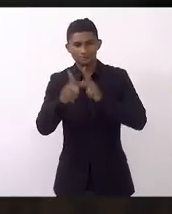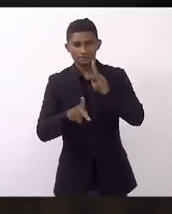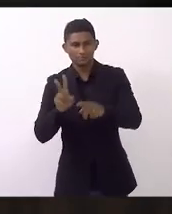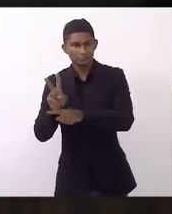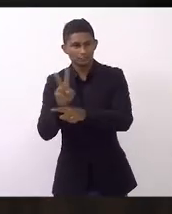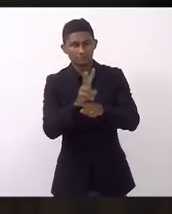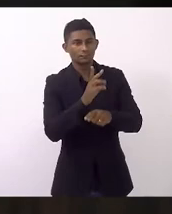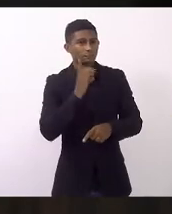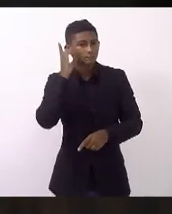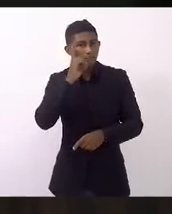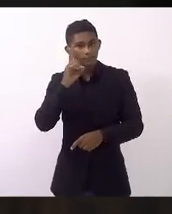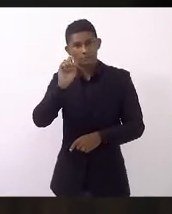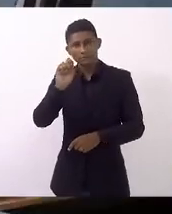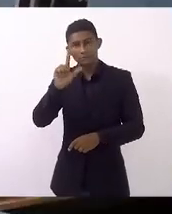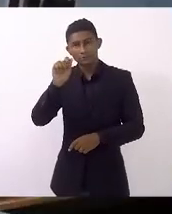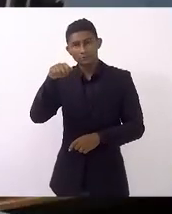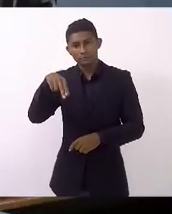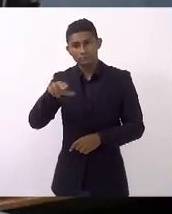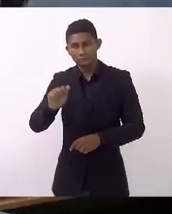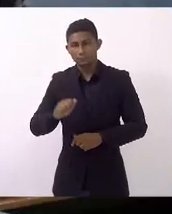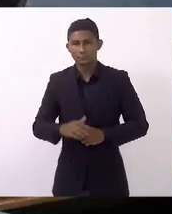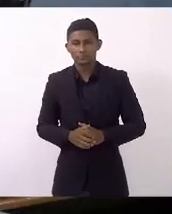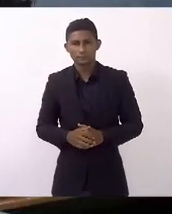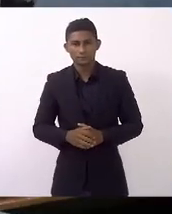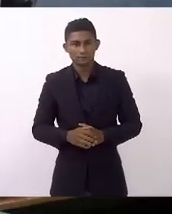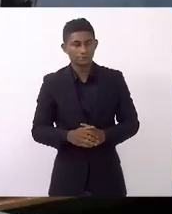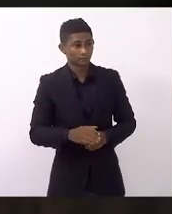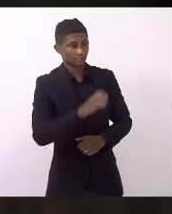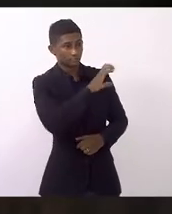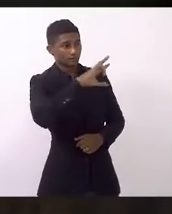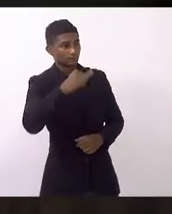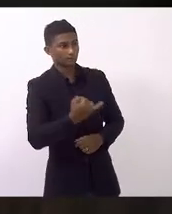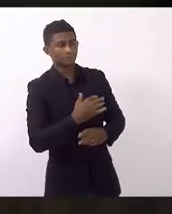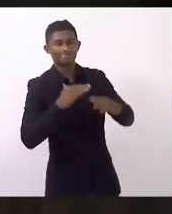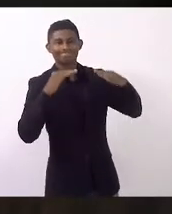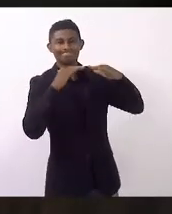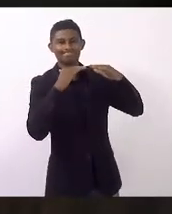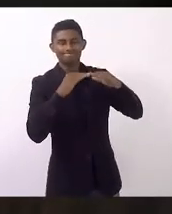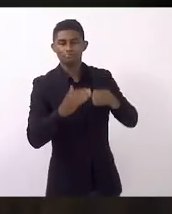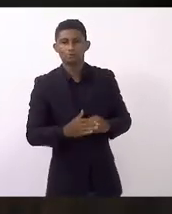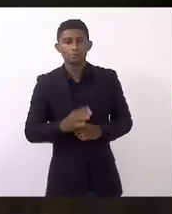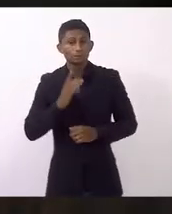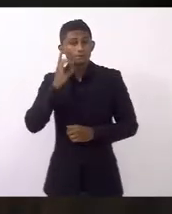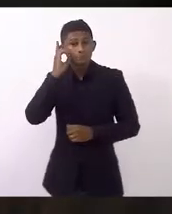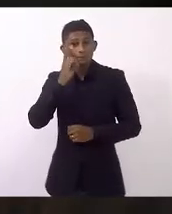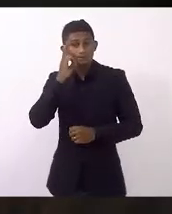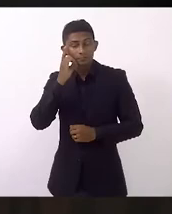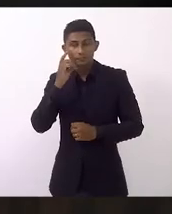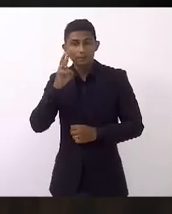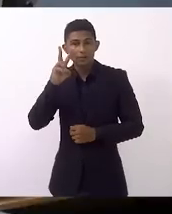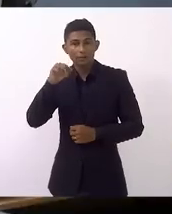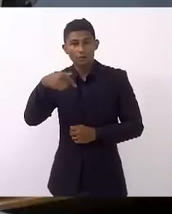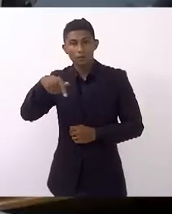Alana Passos. Presidente, acompanha a CCJ. Para a Comissão de Economia, deputado Valdeque Carneiro.